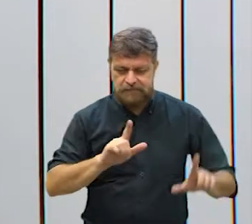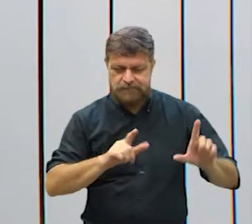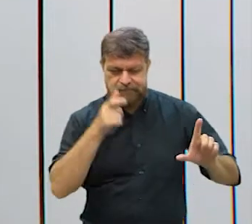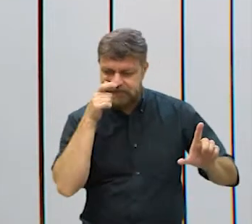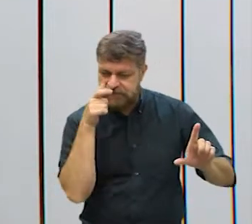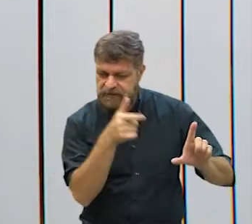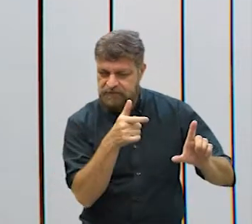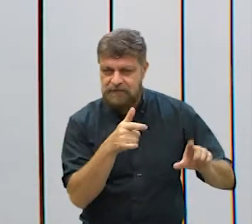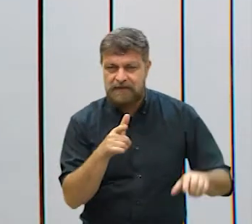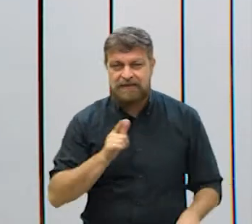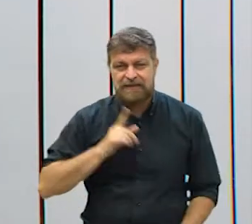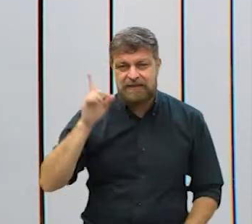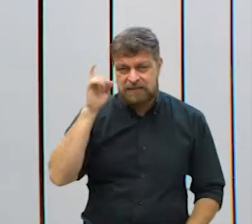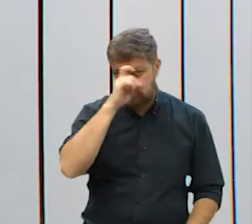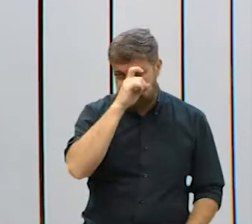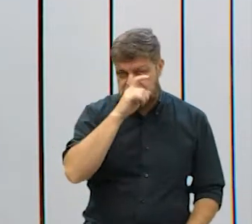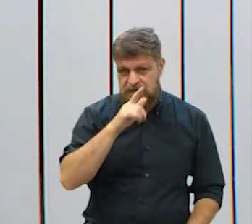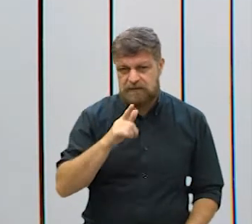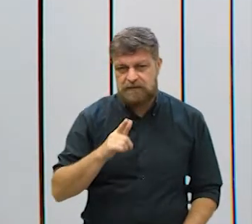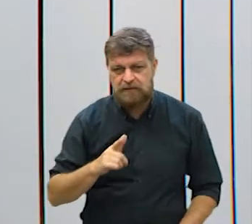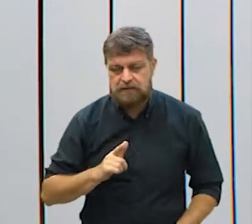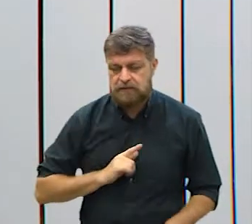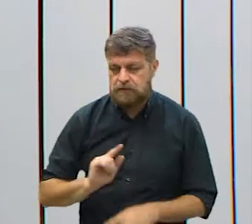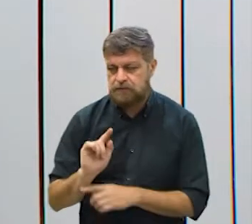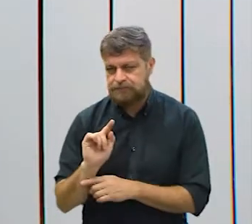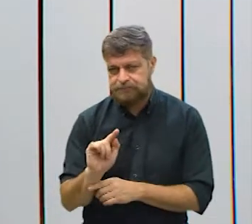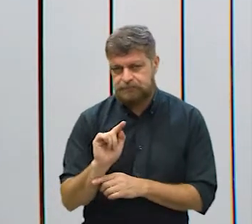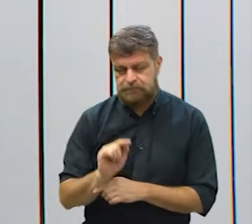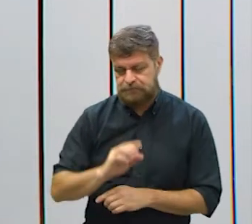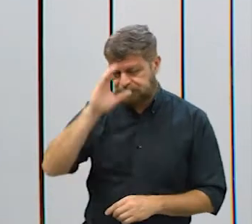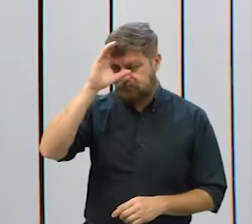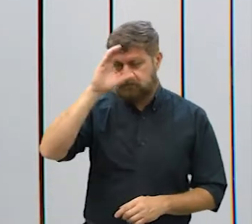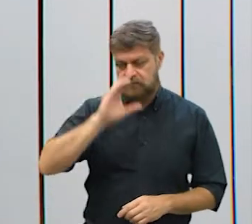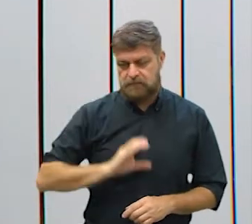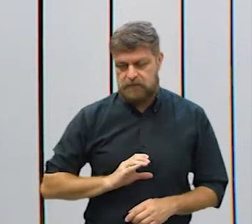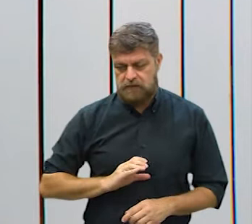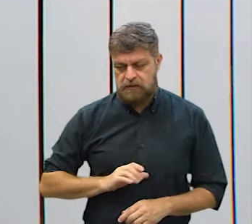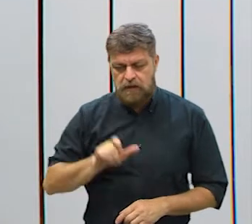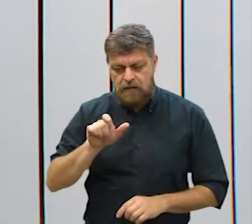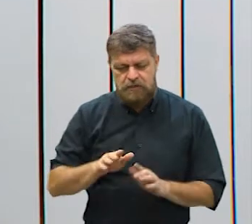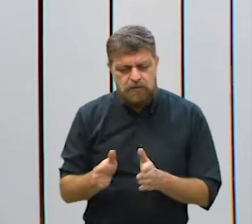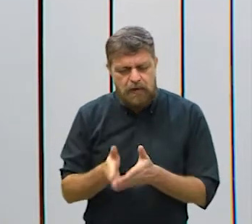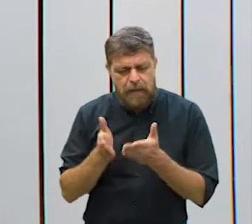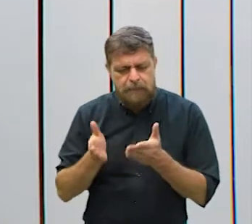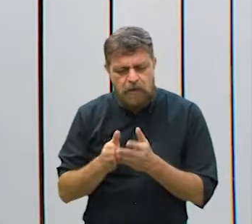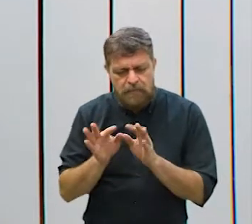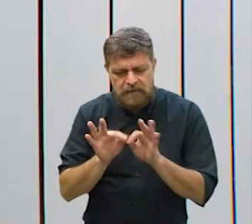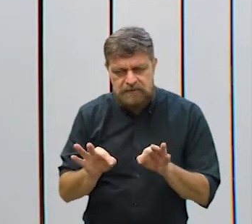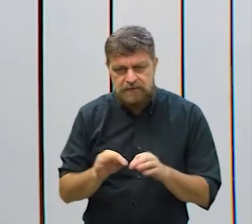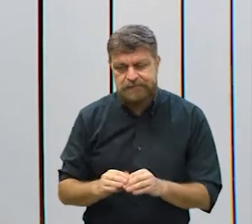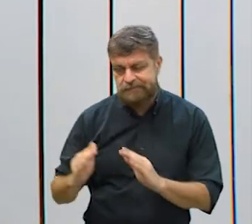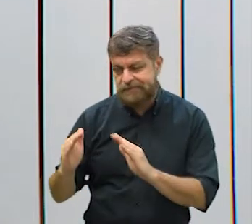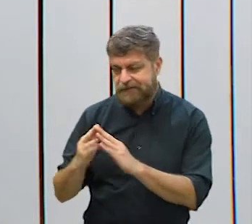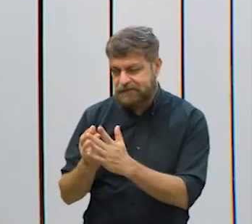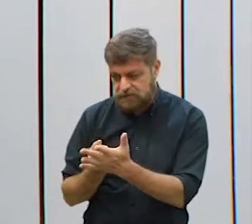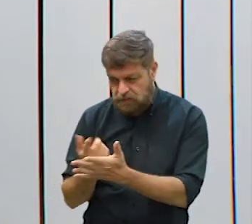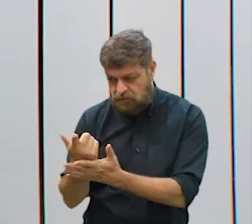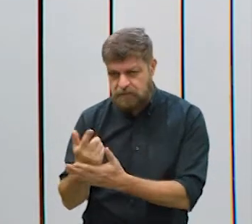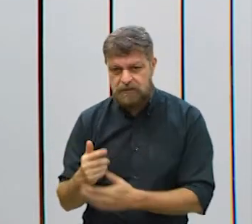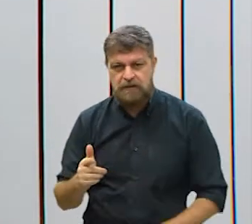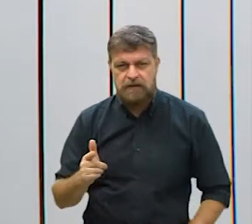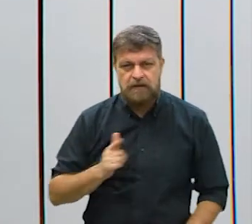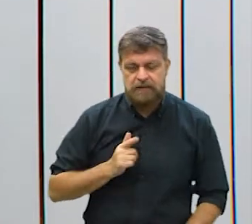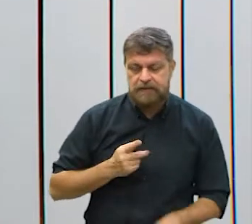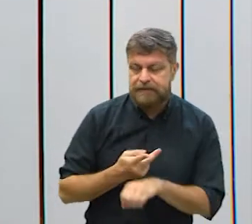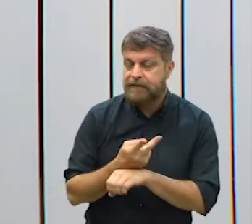matérias. Então, onde tem uma dificuldade, se existe uma dificuldade para o cidadão mais humilde, mais pobre, adquirir uma casa,